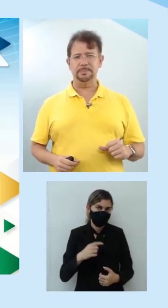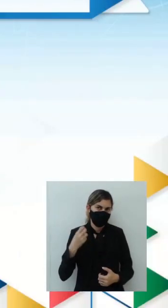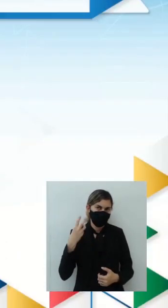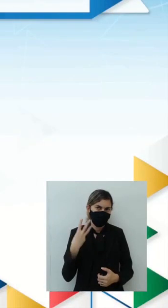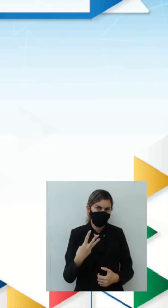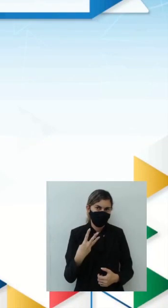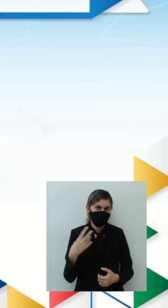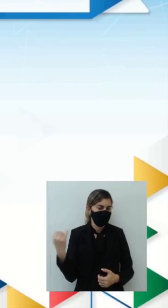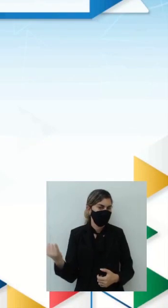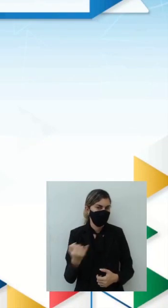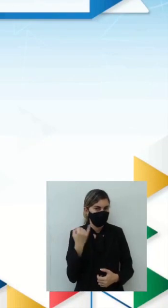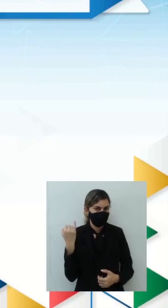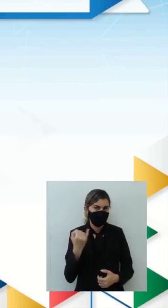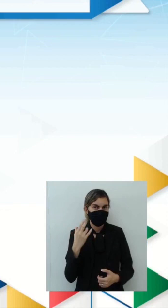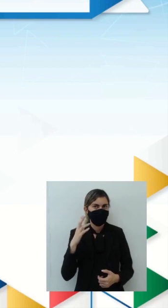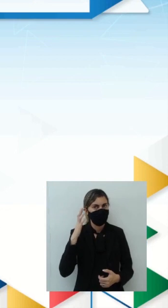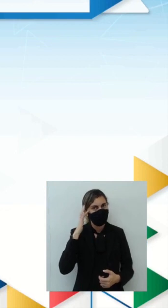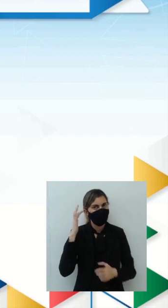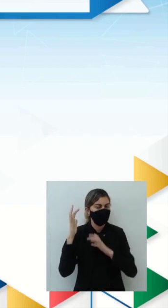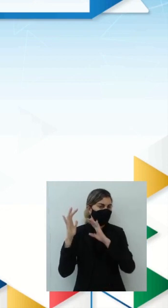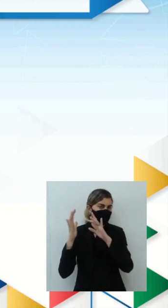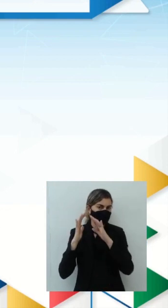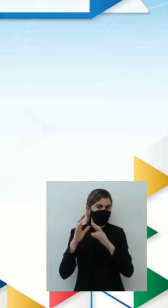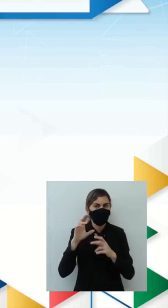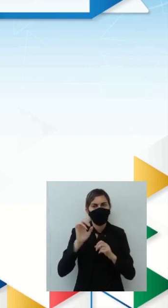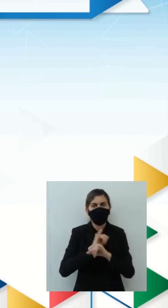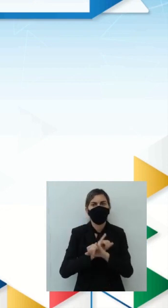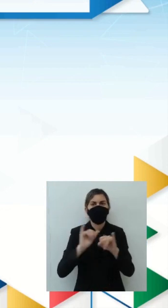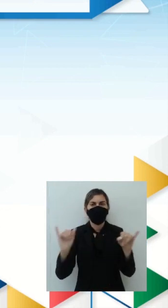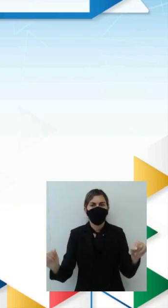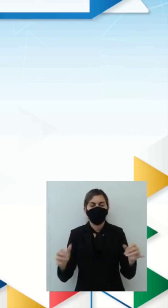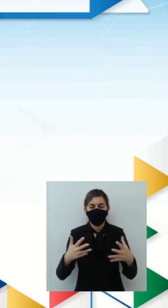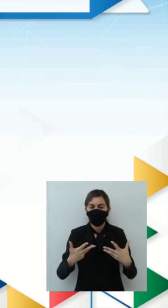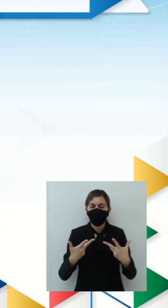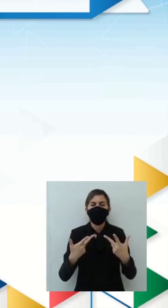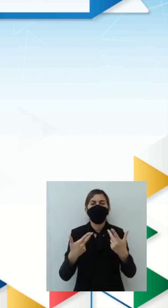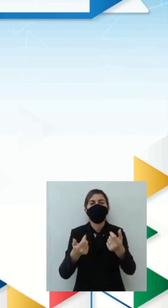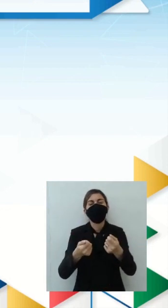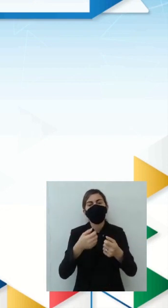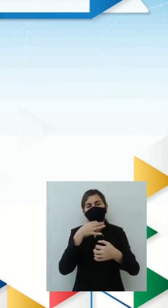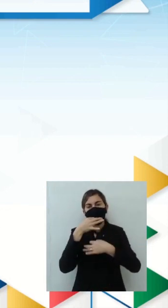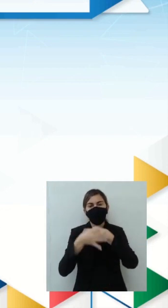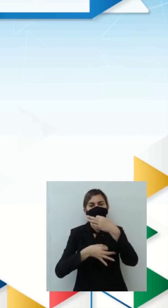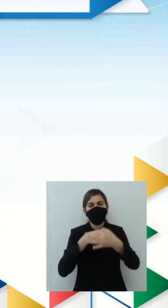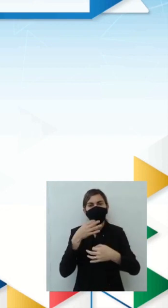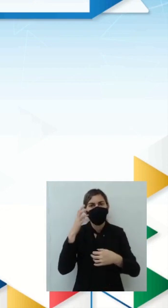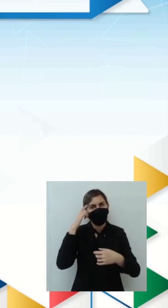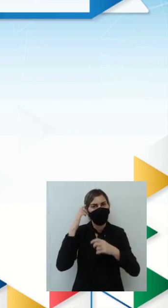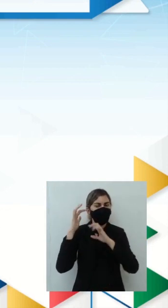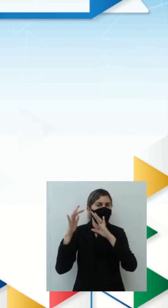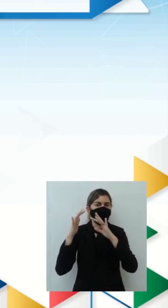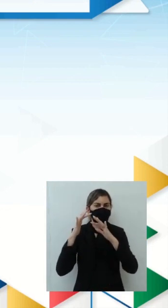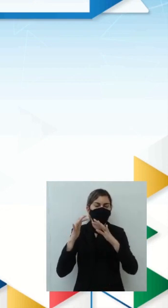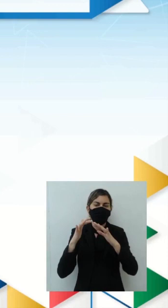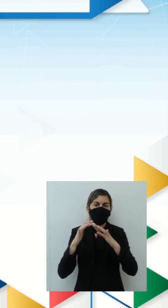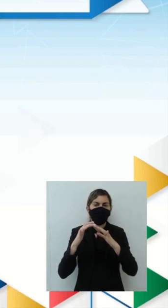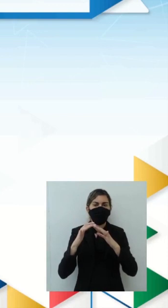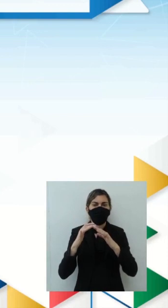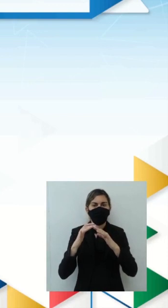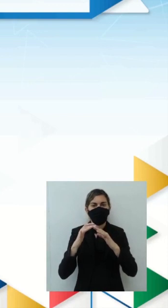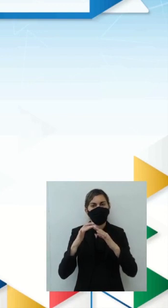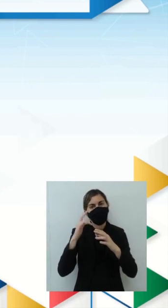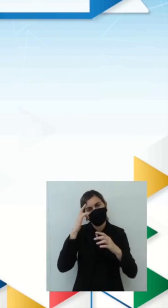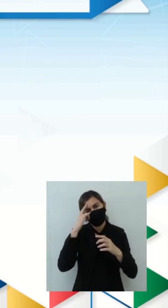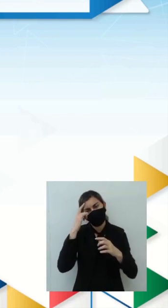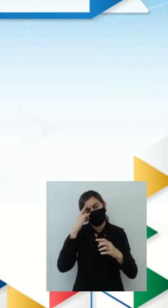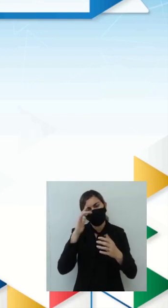grandes importâncias: a cognitiva, a enunciativa e a argumentativa. Cognitiva, guia o interlocutor